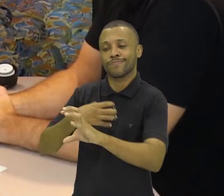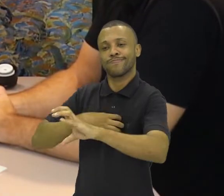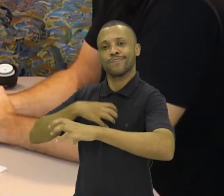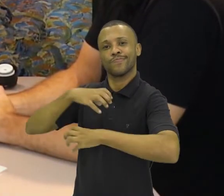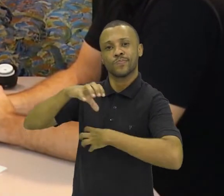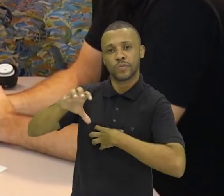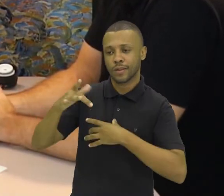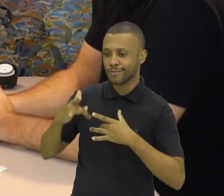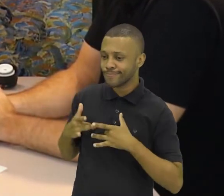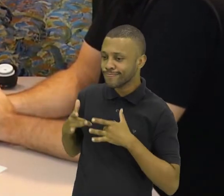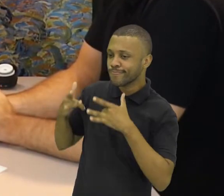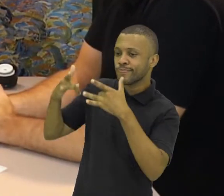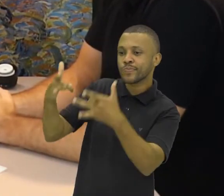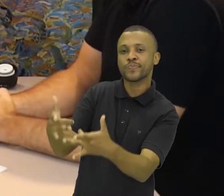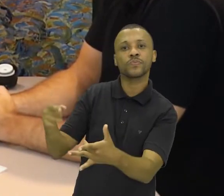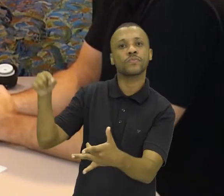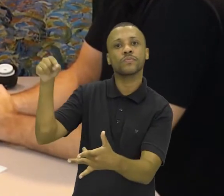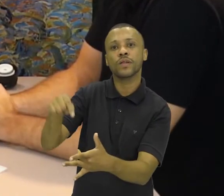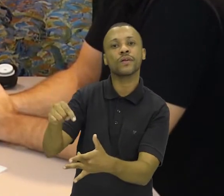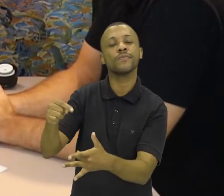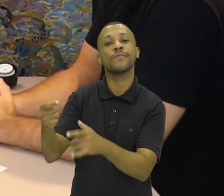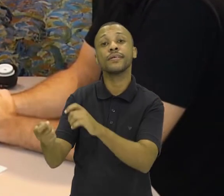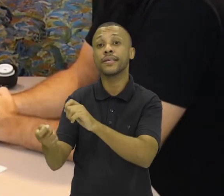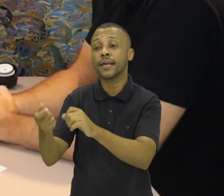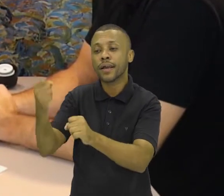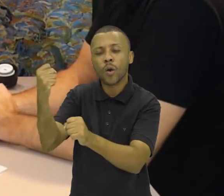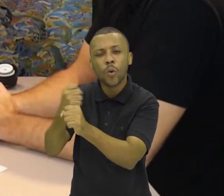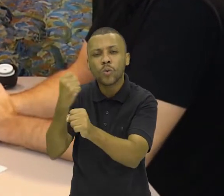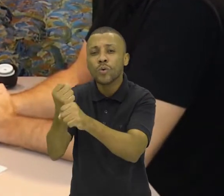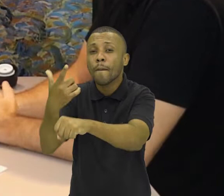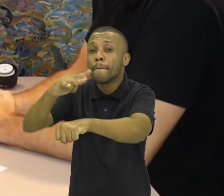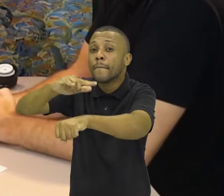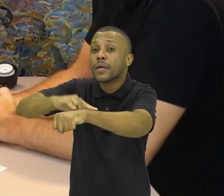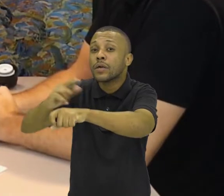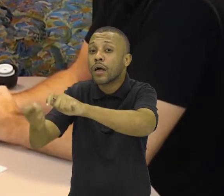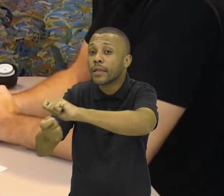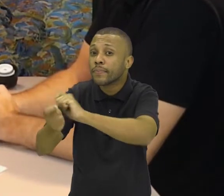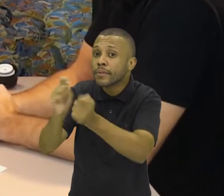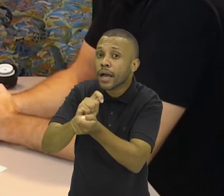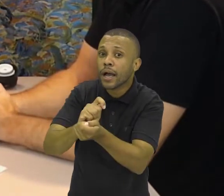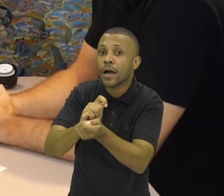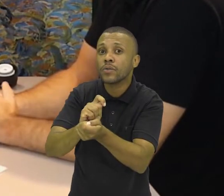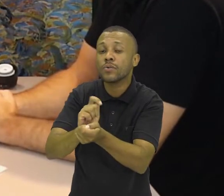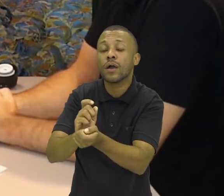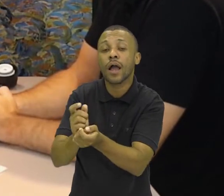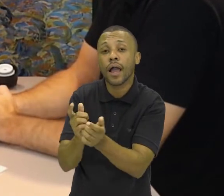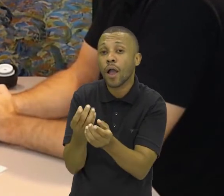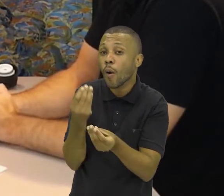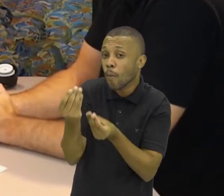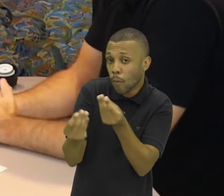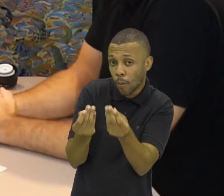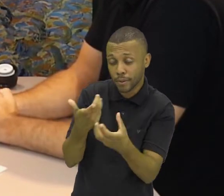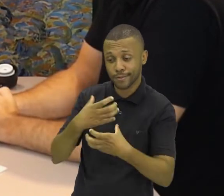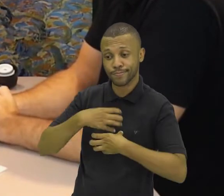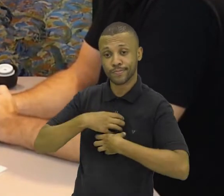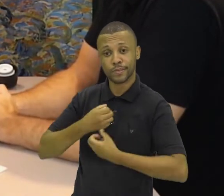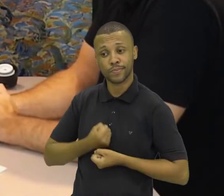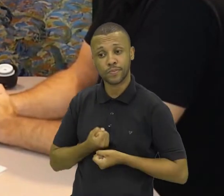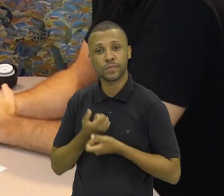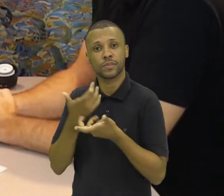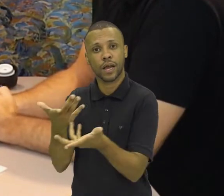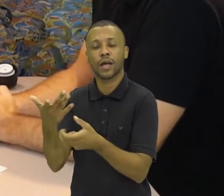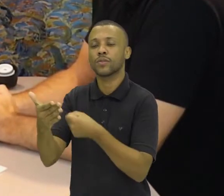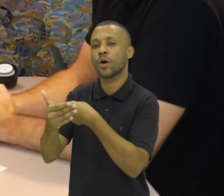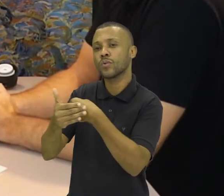maneira de amar o outro, tá? Não, peraí, deixa eu fazer um banheiro aqui pro Bruno. Tá? É uma maneira da gente manifestar nosso respeito, nosso carinho, nosso amor por